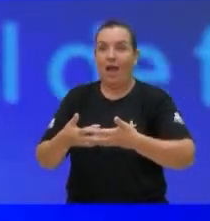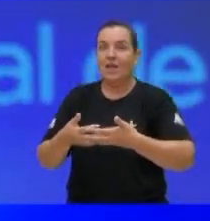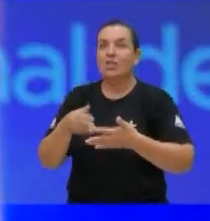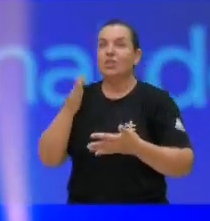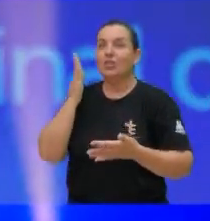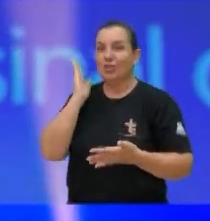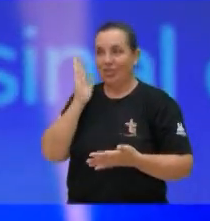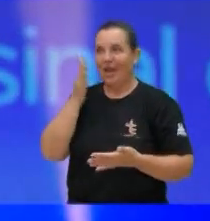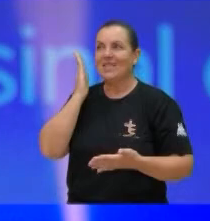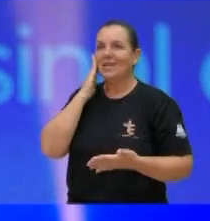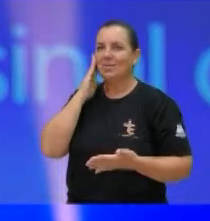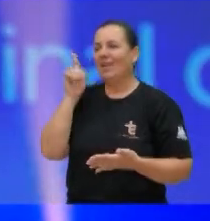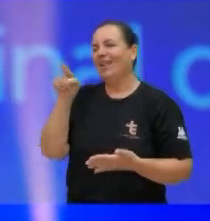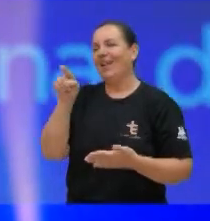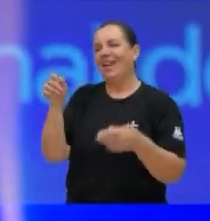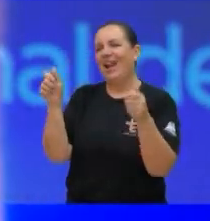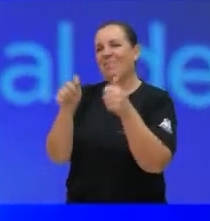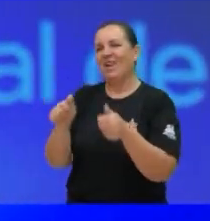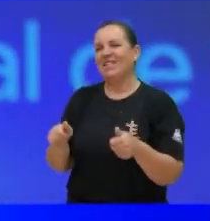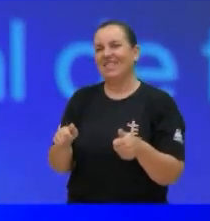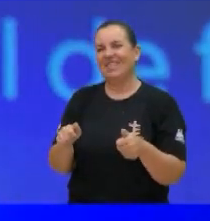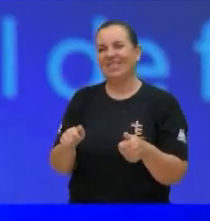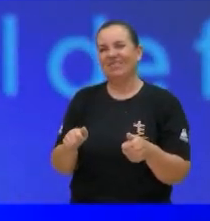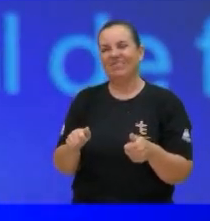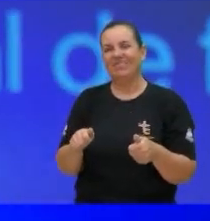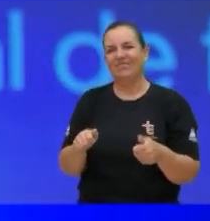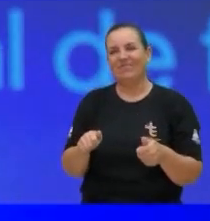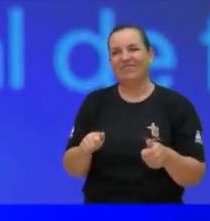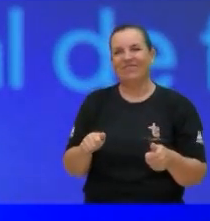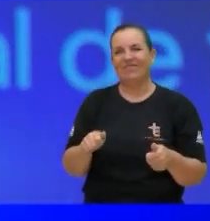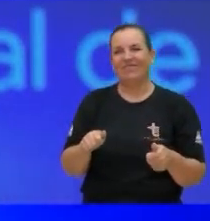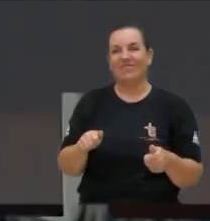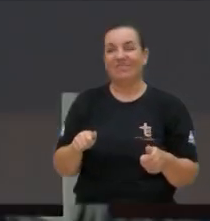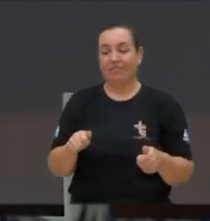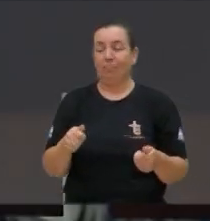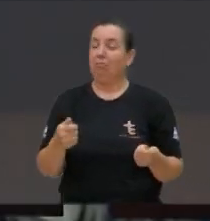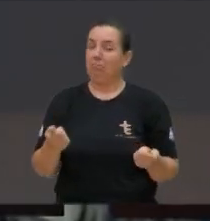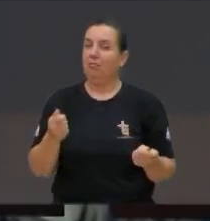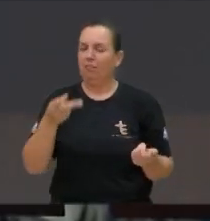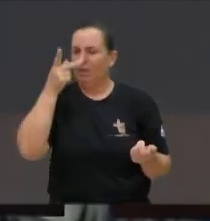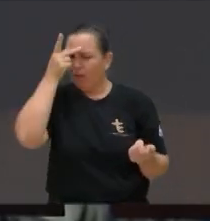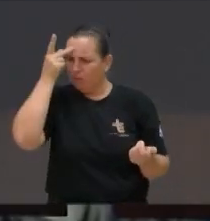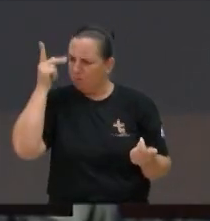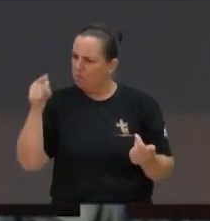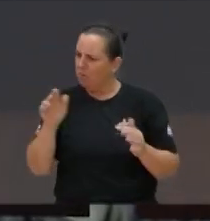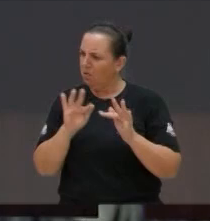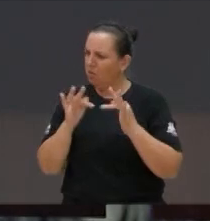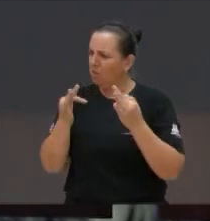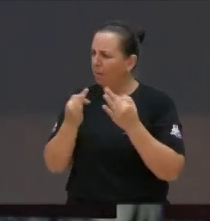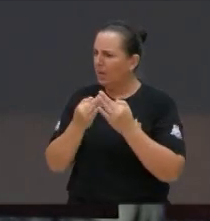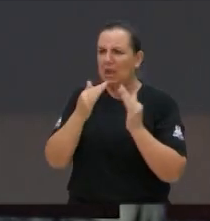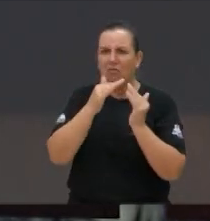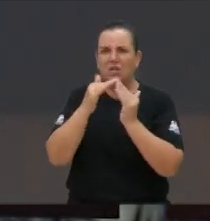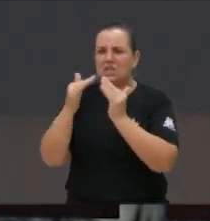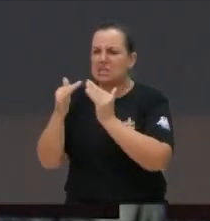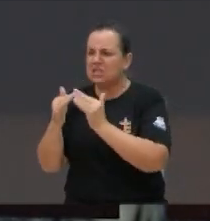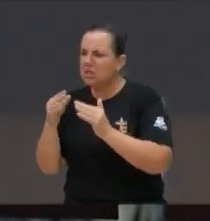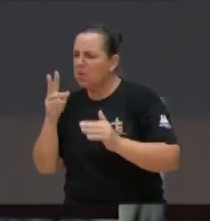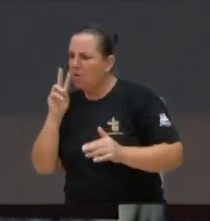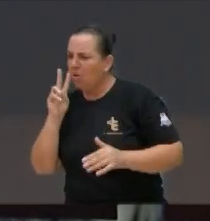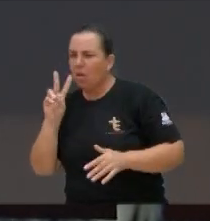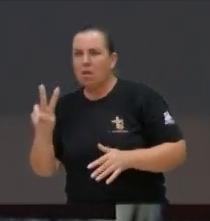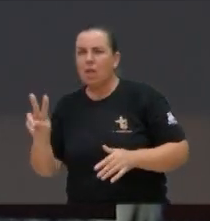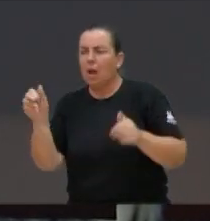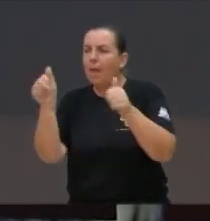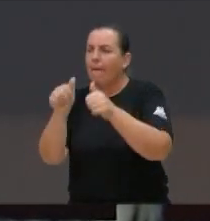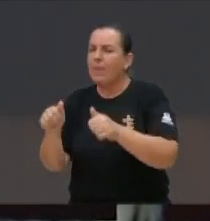atribuindo isso àquela imagem. E as pessoas da família e os vizinhos começaram a olhar para aquela imagem de